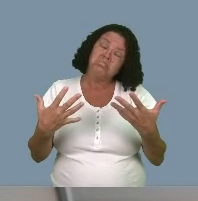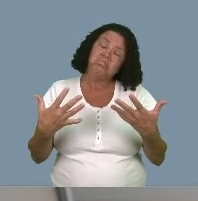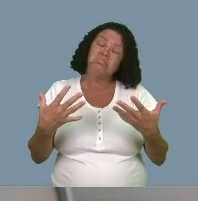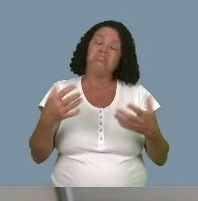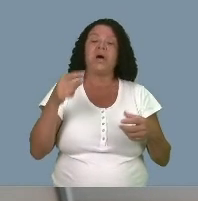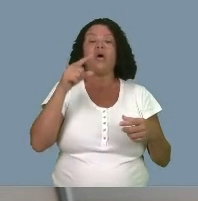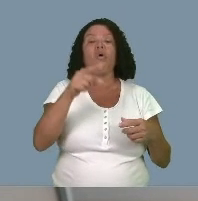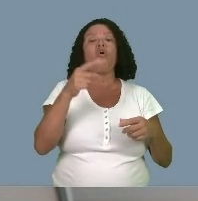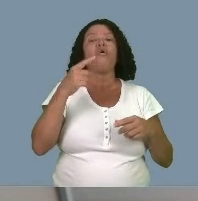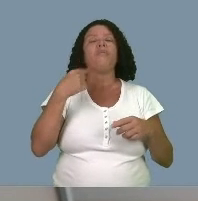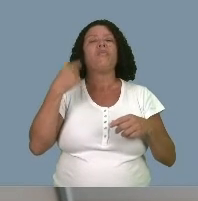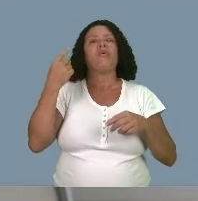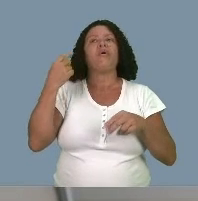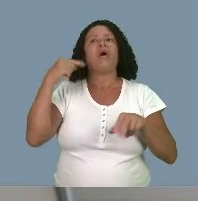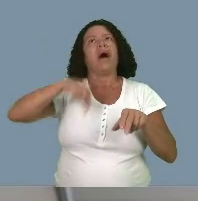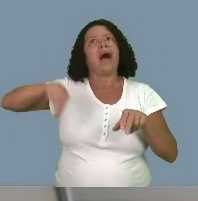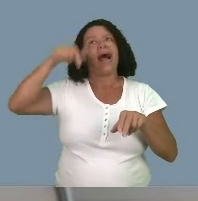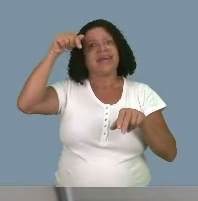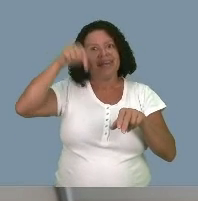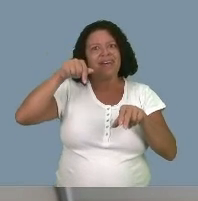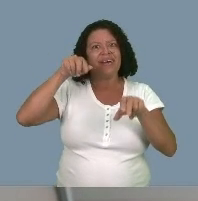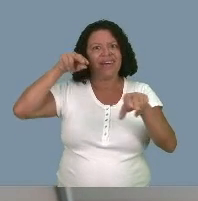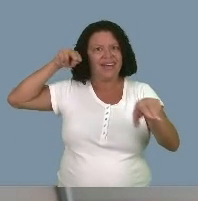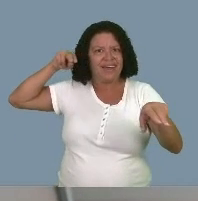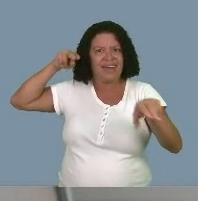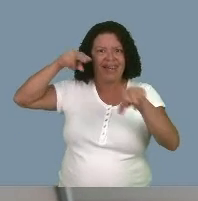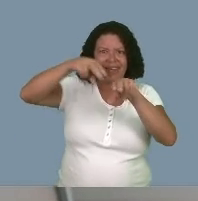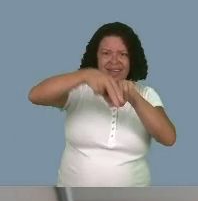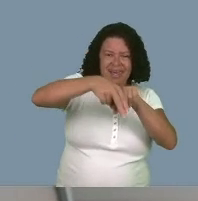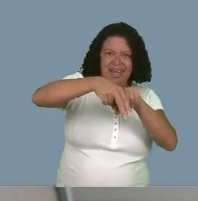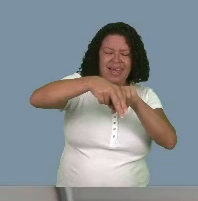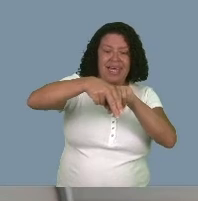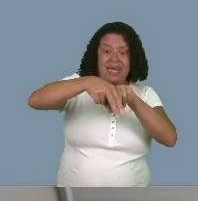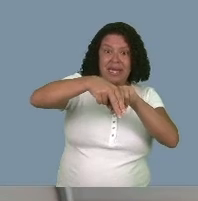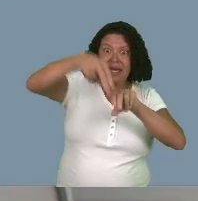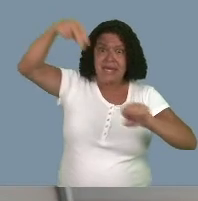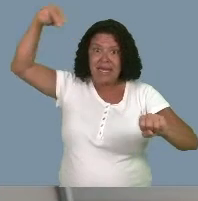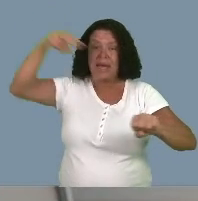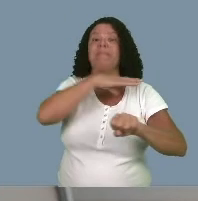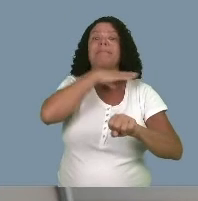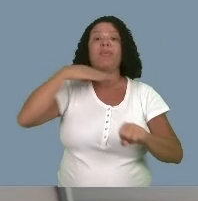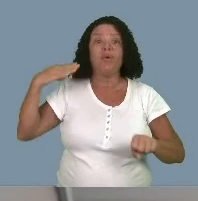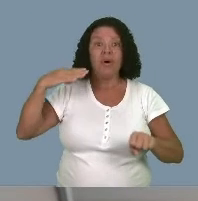estar encarnando nessa década e morrer nesse momento,